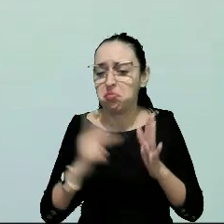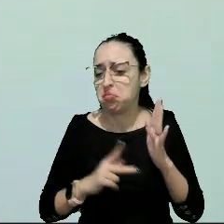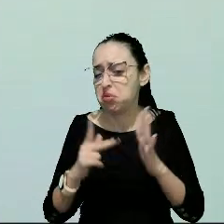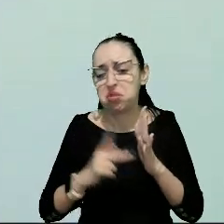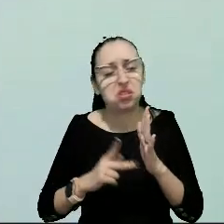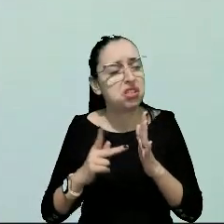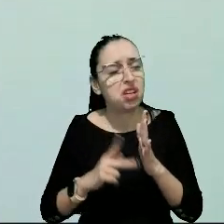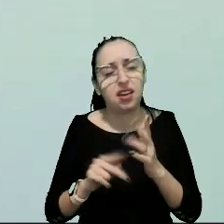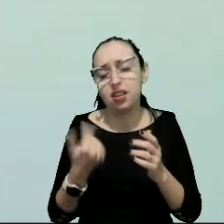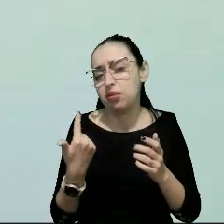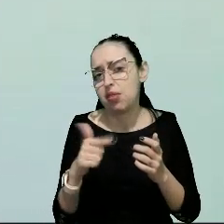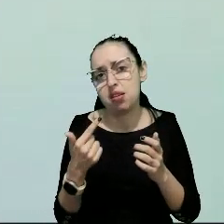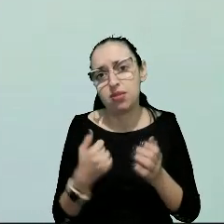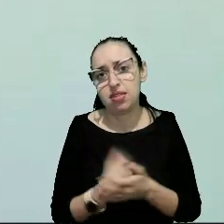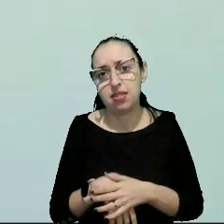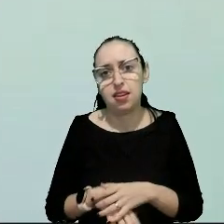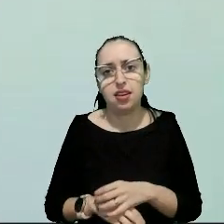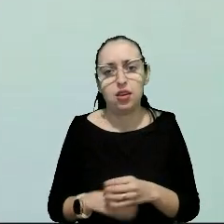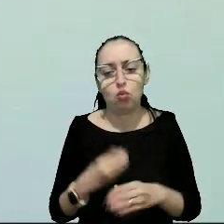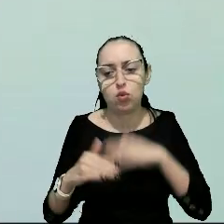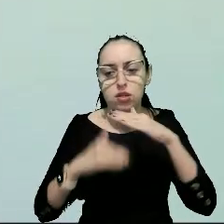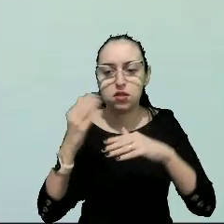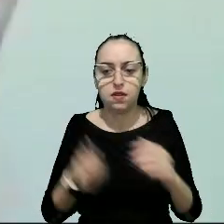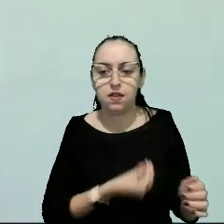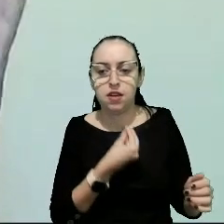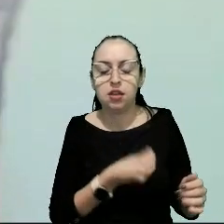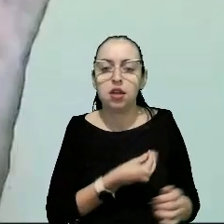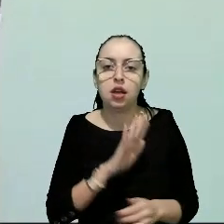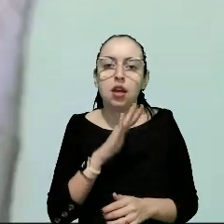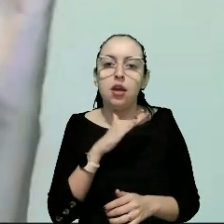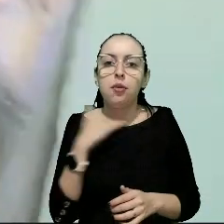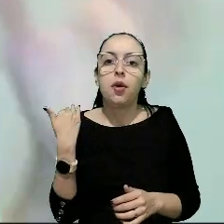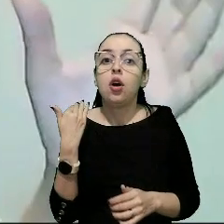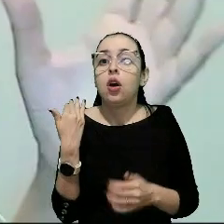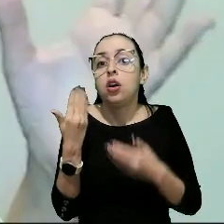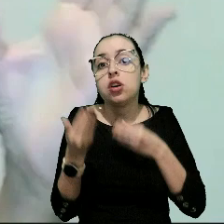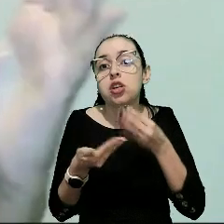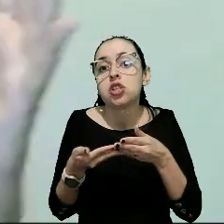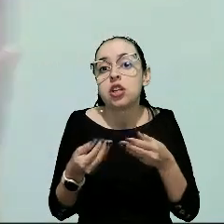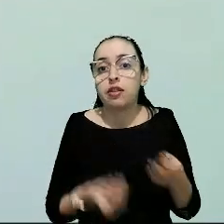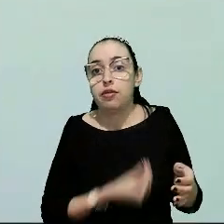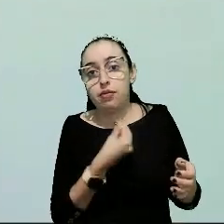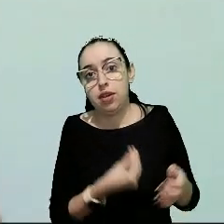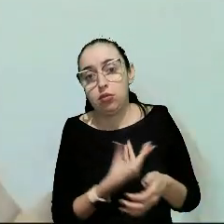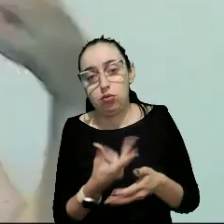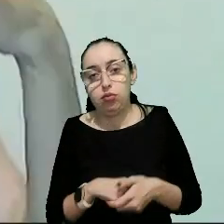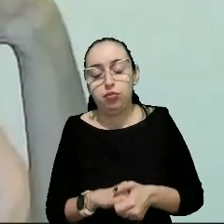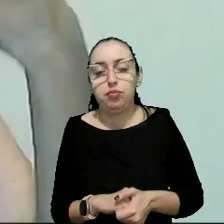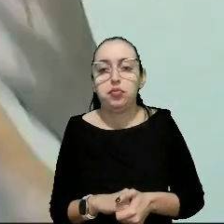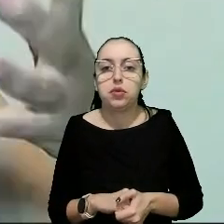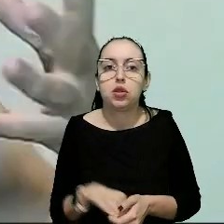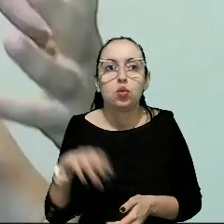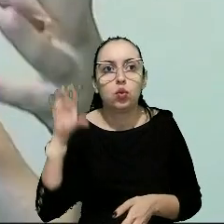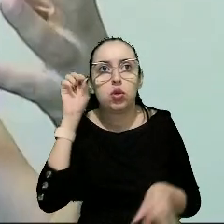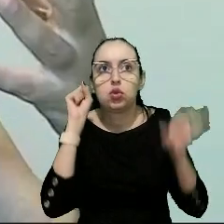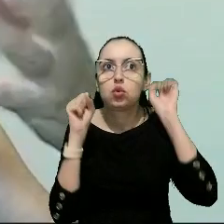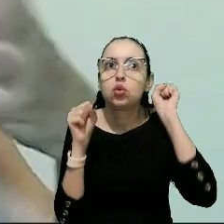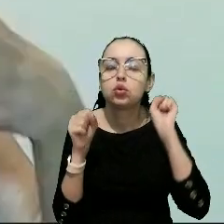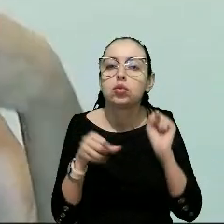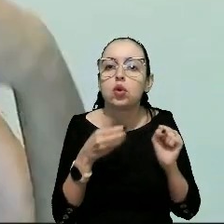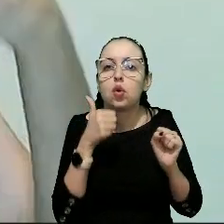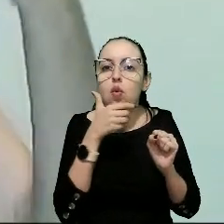autonomia, eles vivem como se fosse uma espécie de morte simbólica. O que eu mais